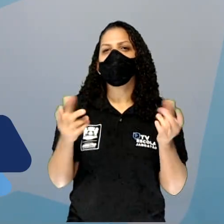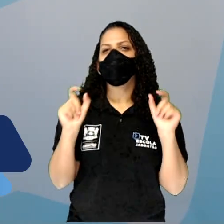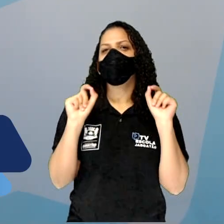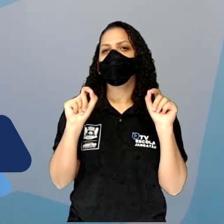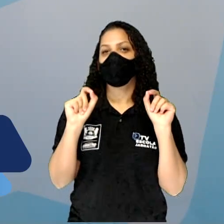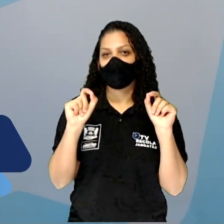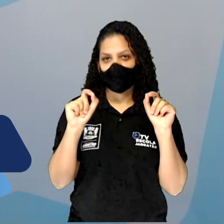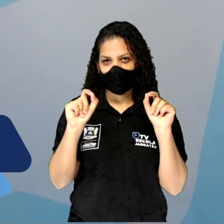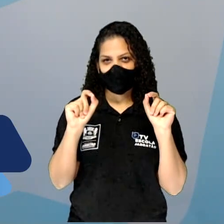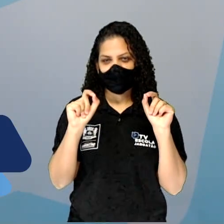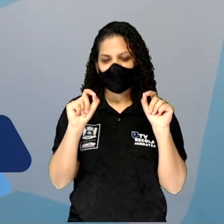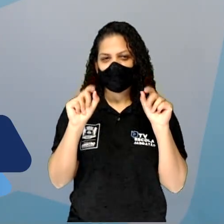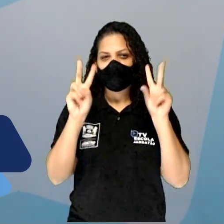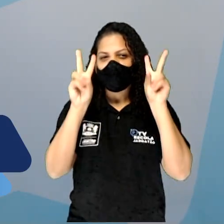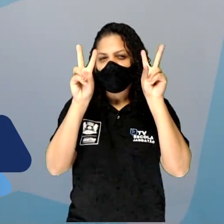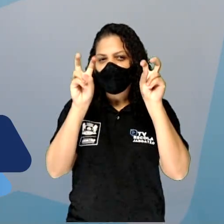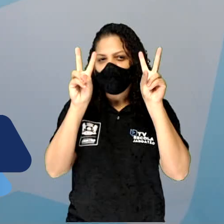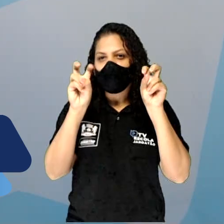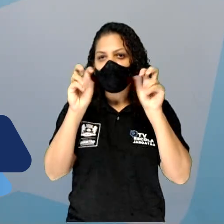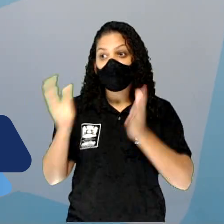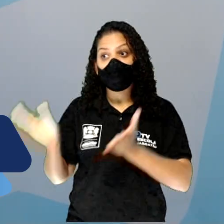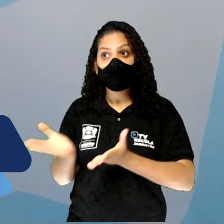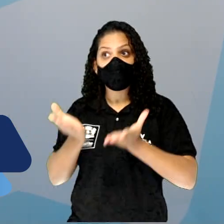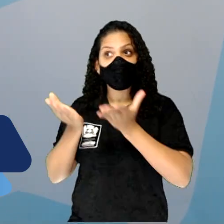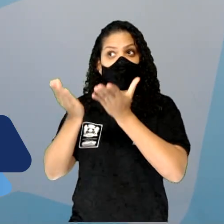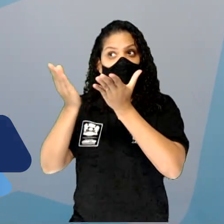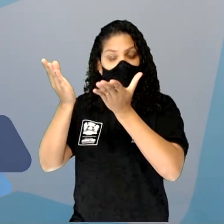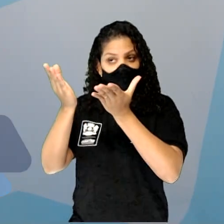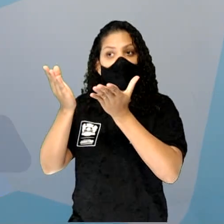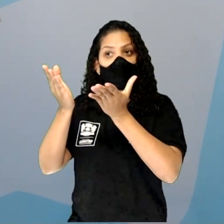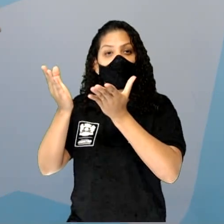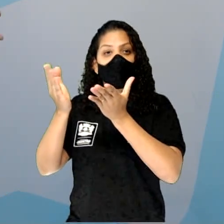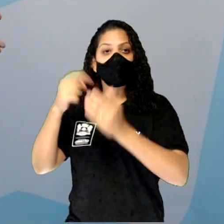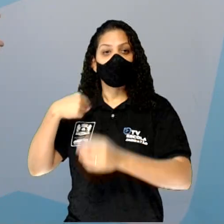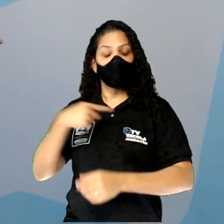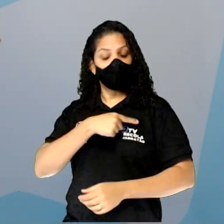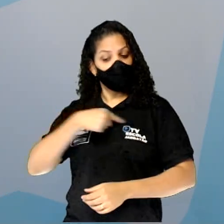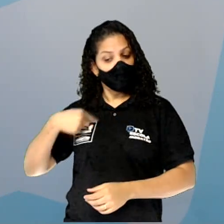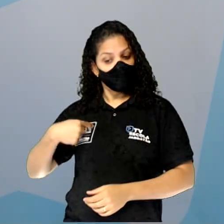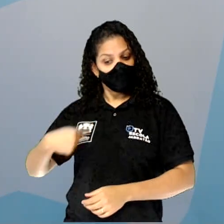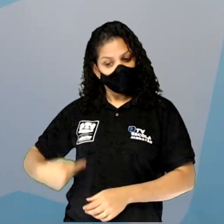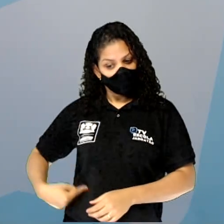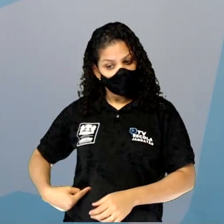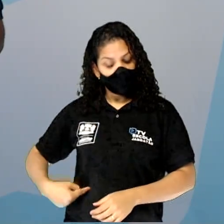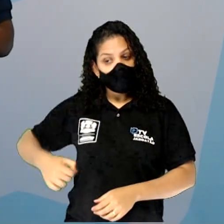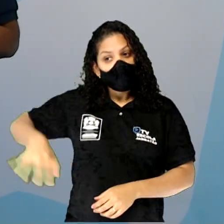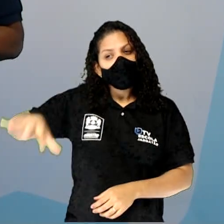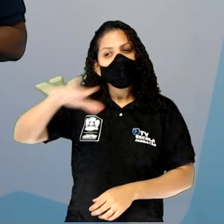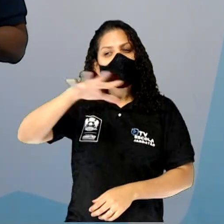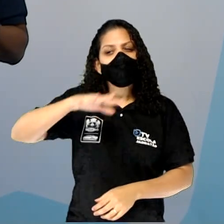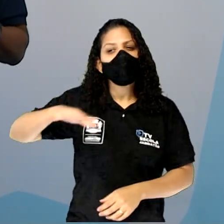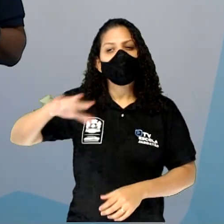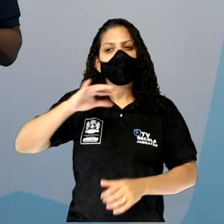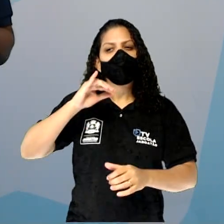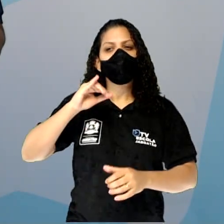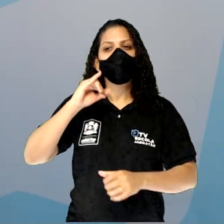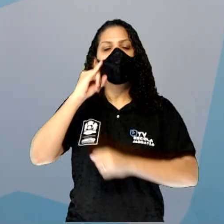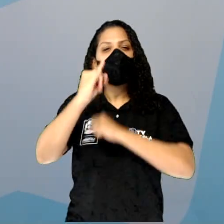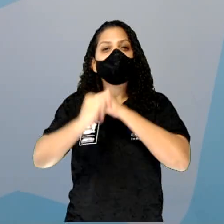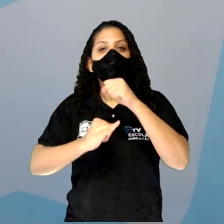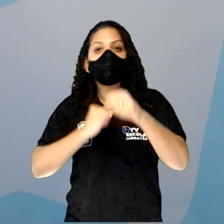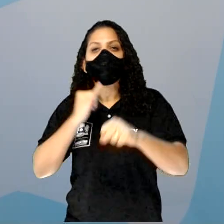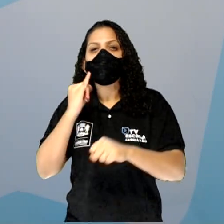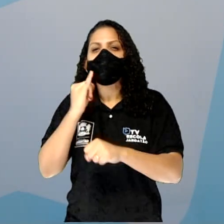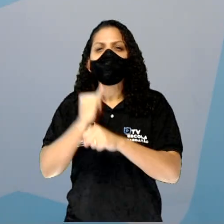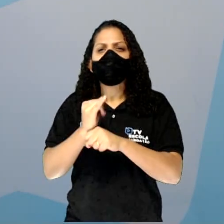trabalhar a ascensão da China num cenário internacional. A ascensão, o que seria o